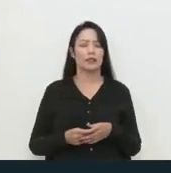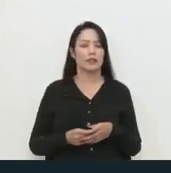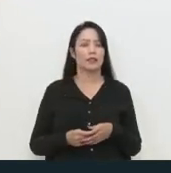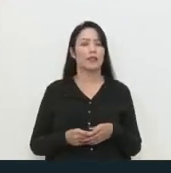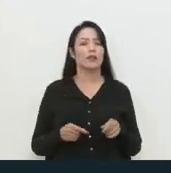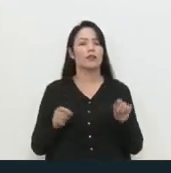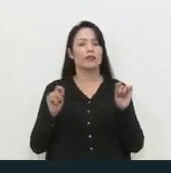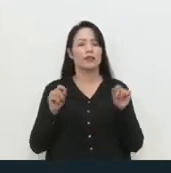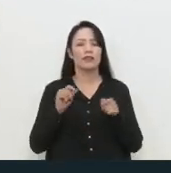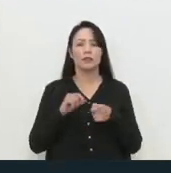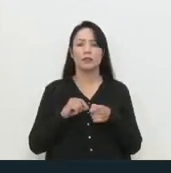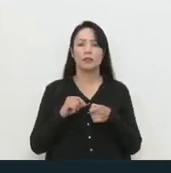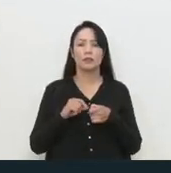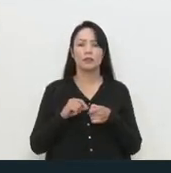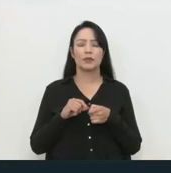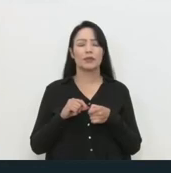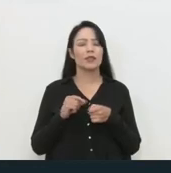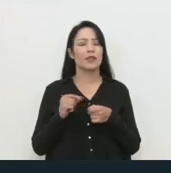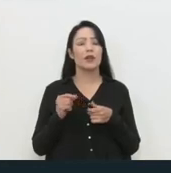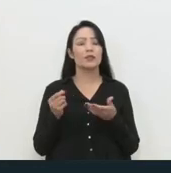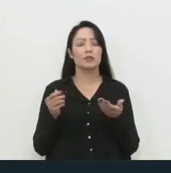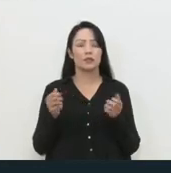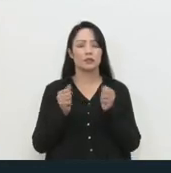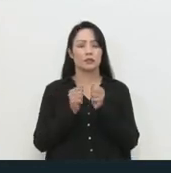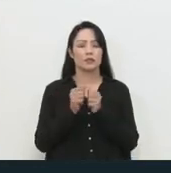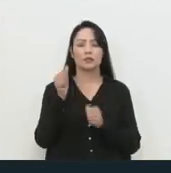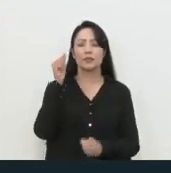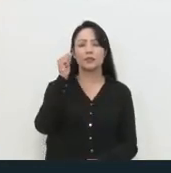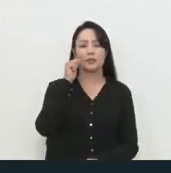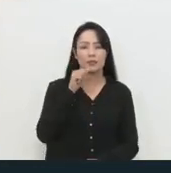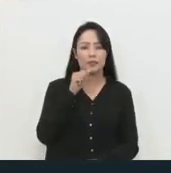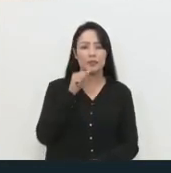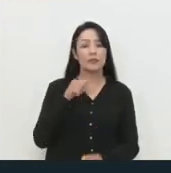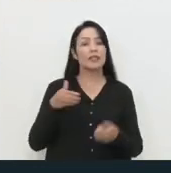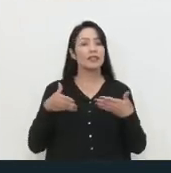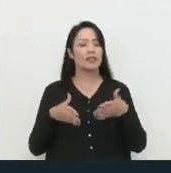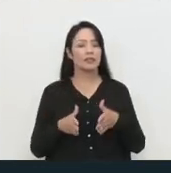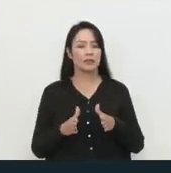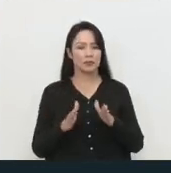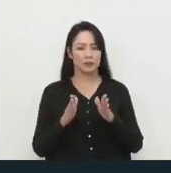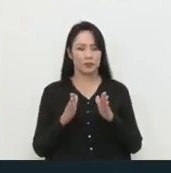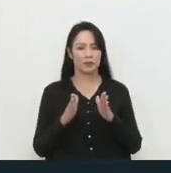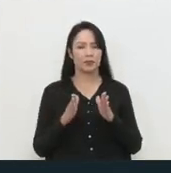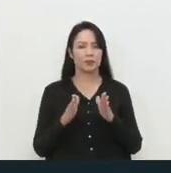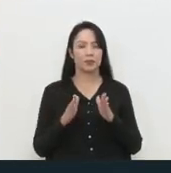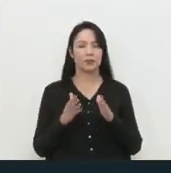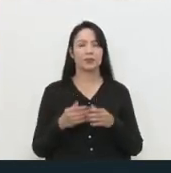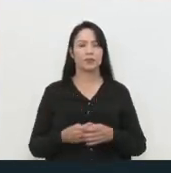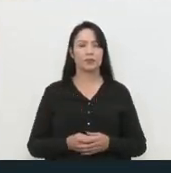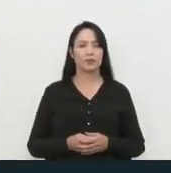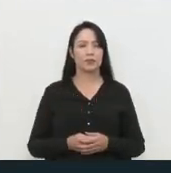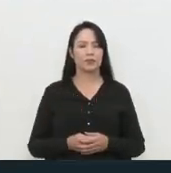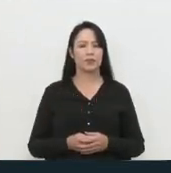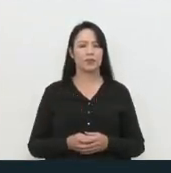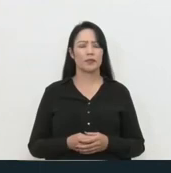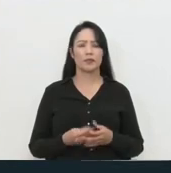fazer com mulheres que dão à luz de forma